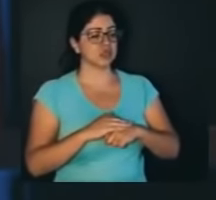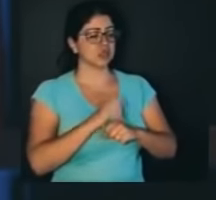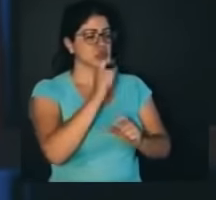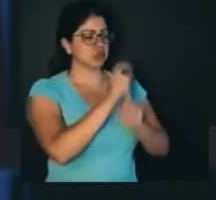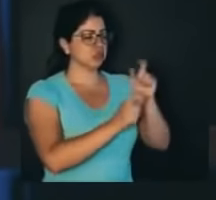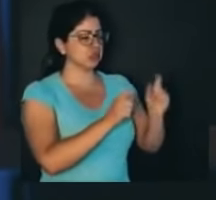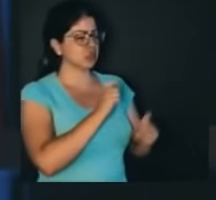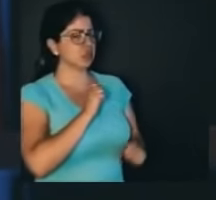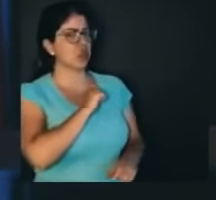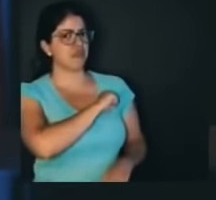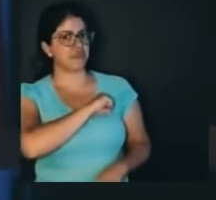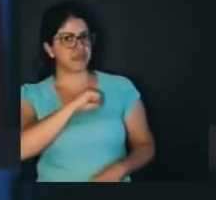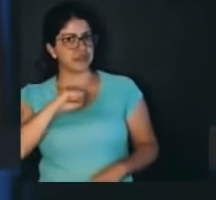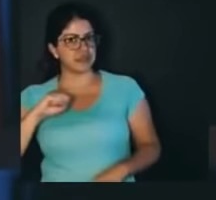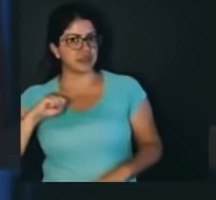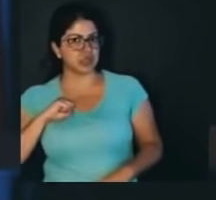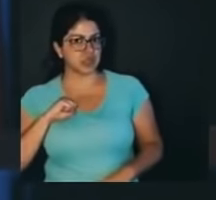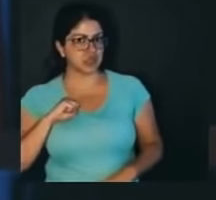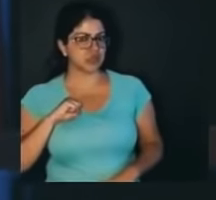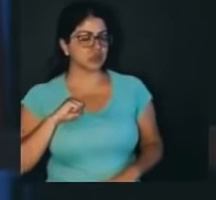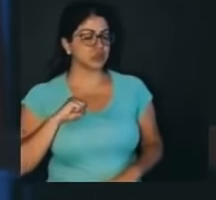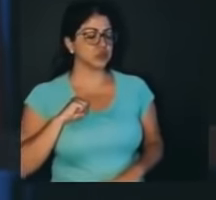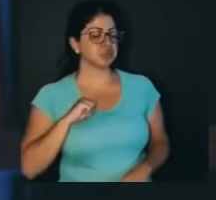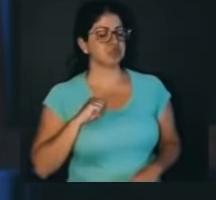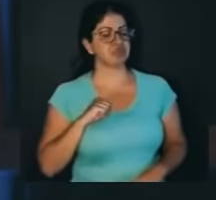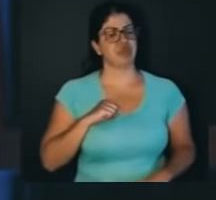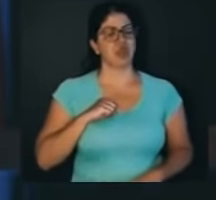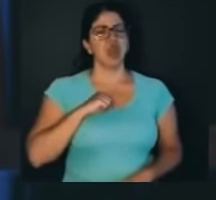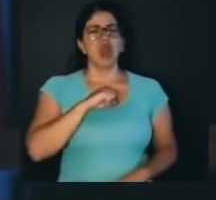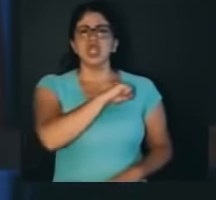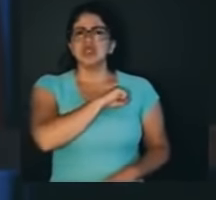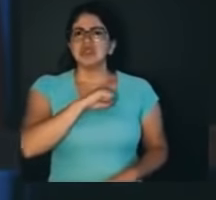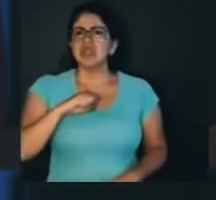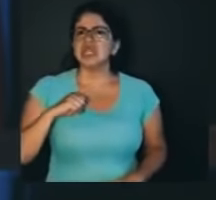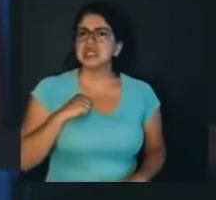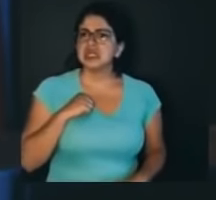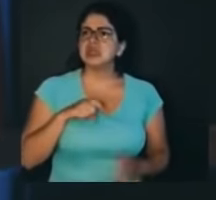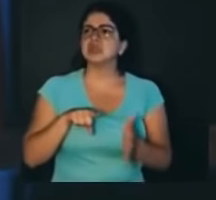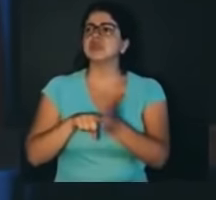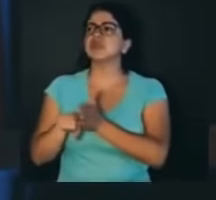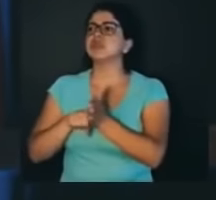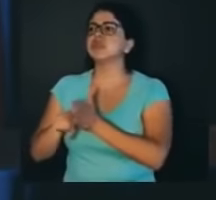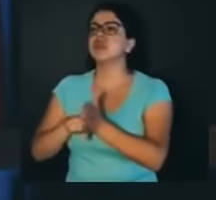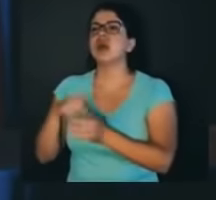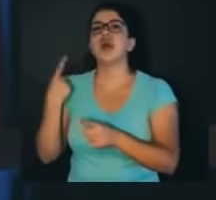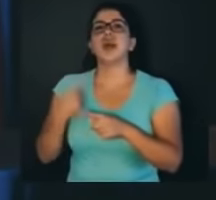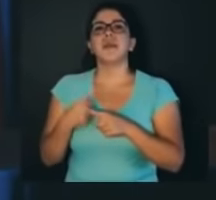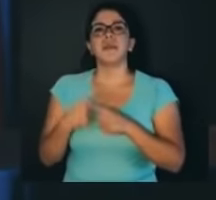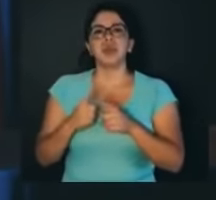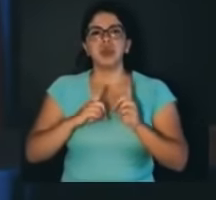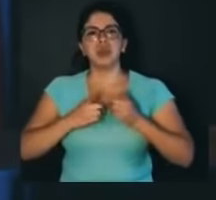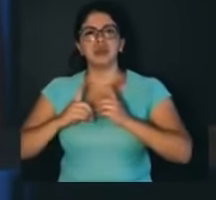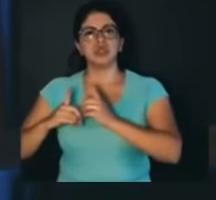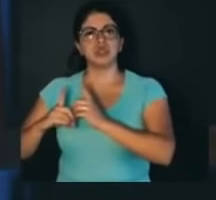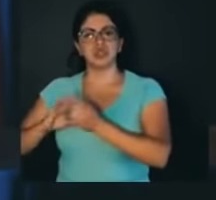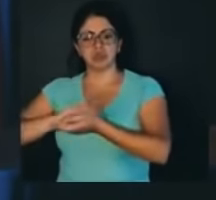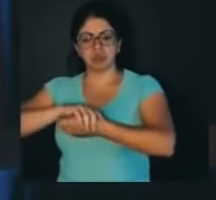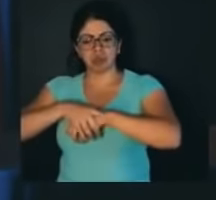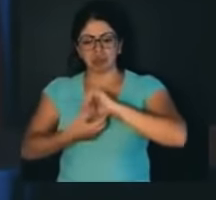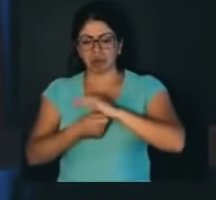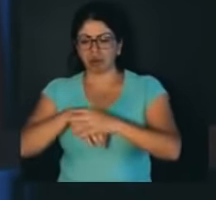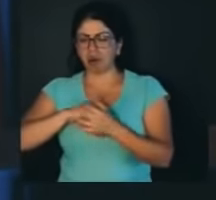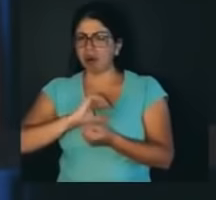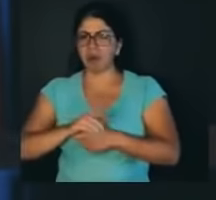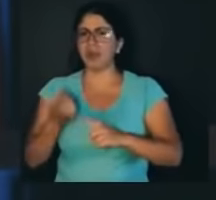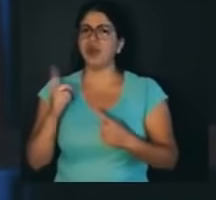seus discípulos não lavavam as mãos. Porque era horrendo para o judeu, porque significava